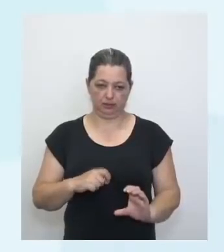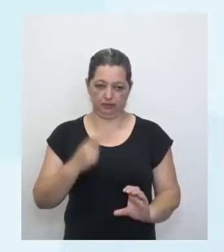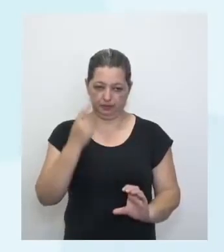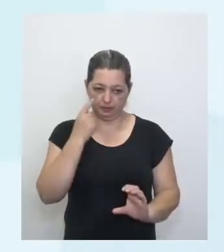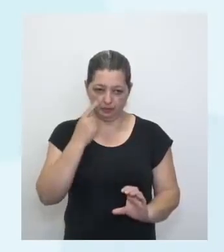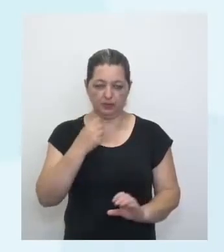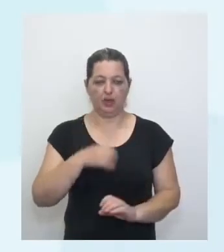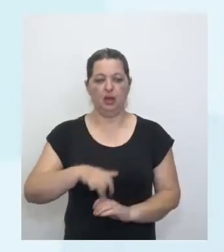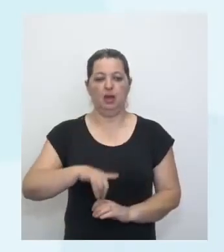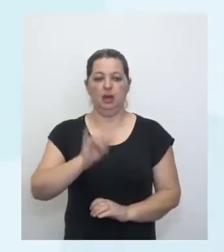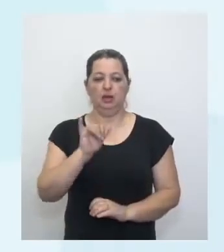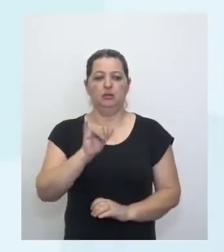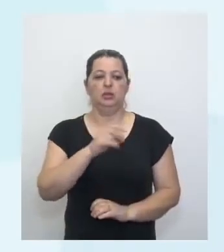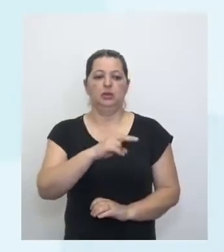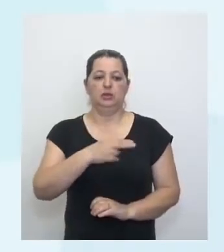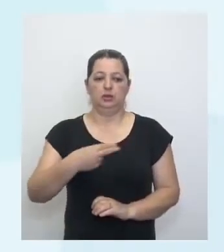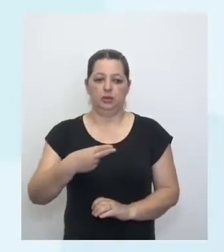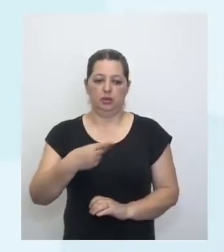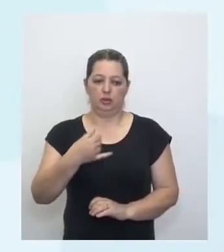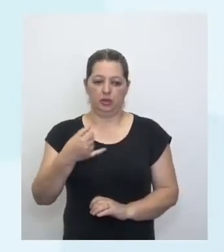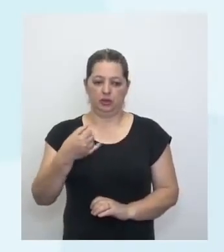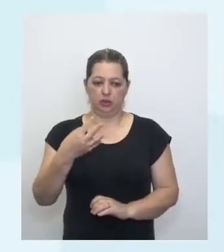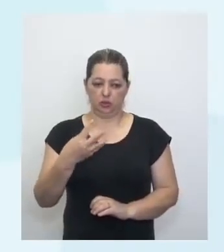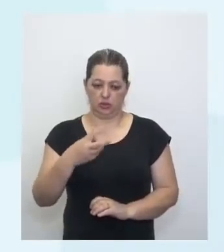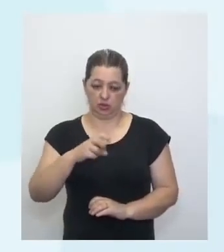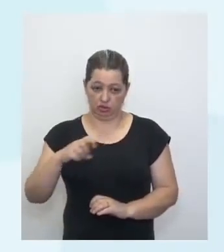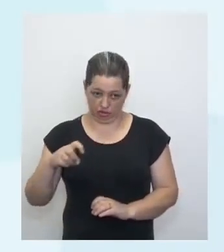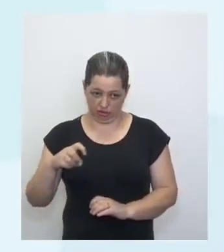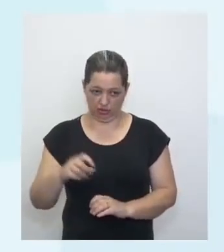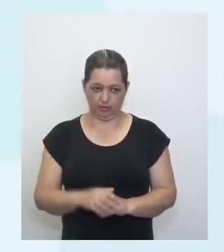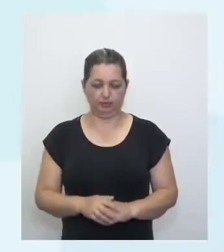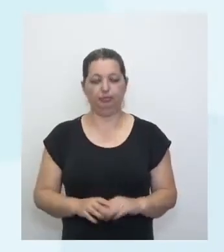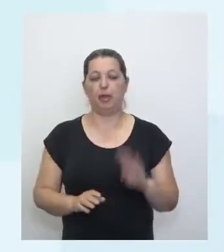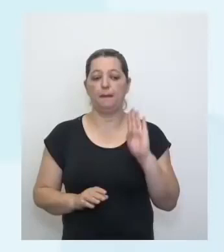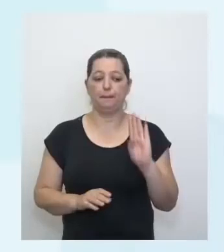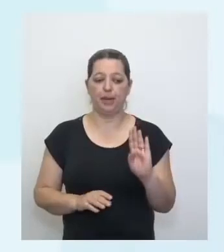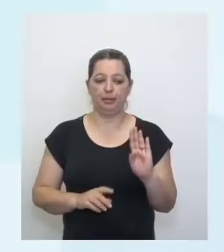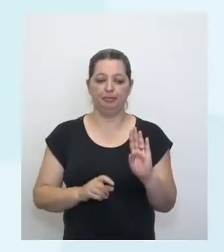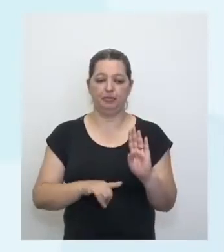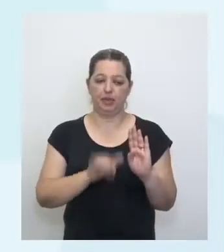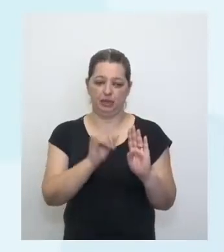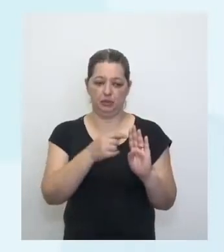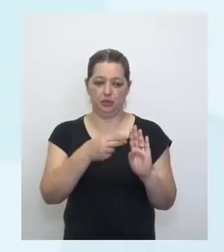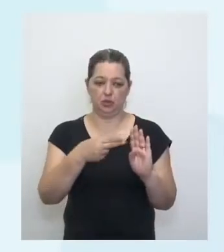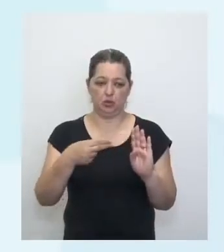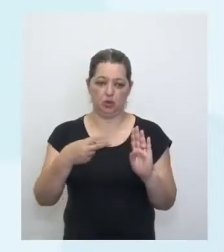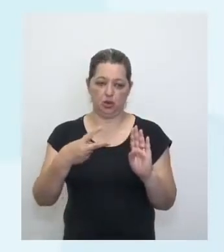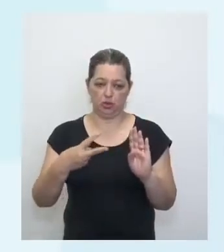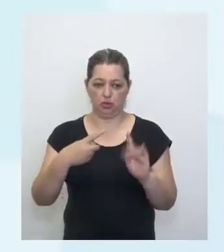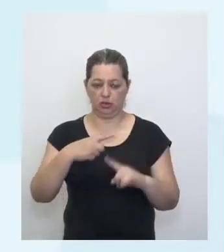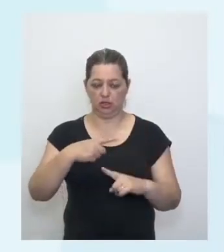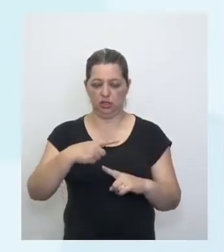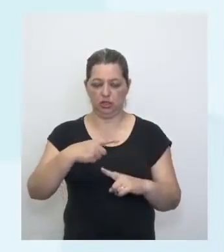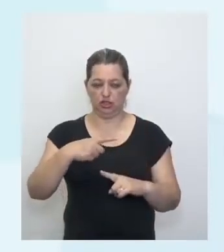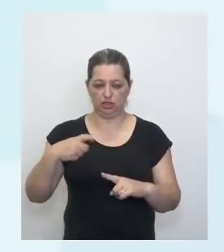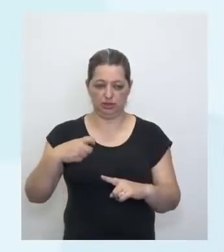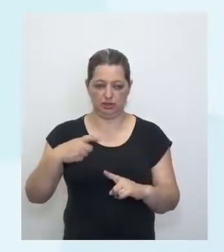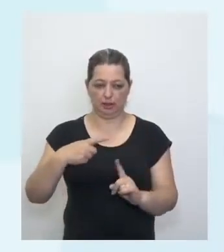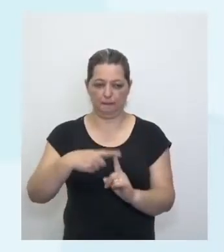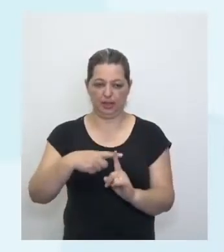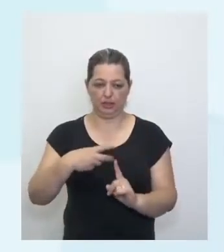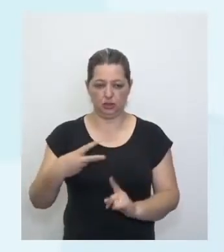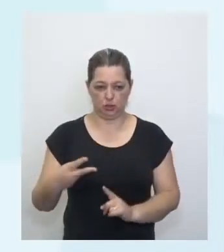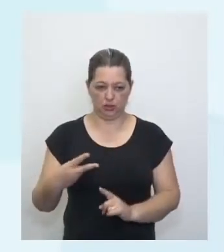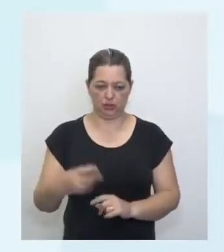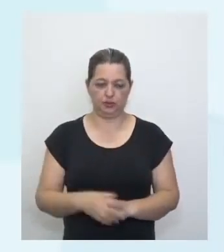igual a menos 4x, ou seja, um número vezes x. No item B, eu tenho y igual a 2x mais 2, um